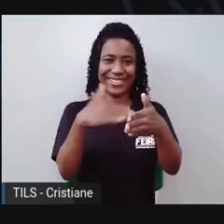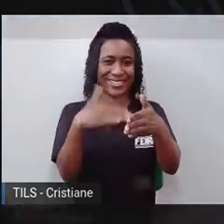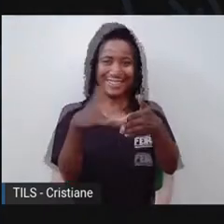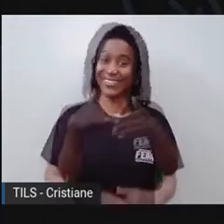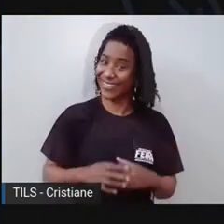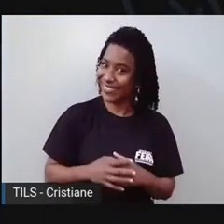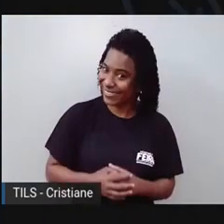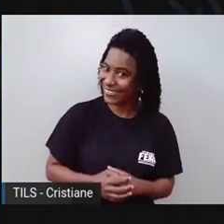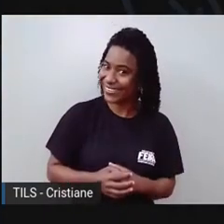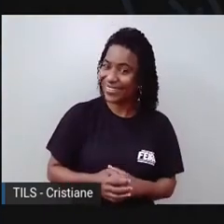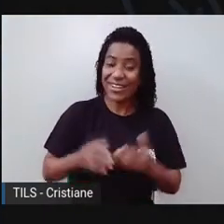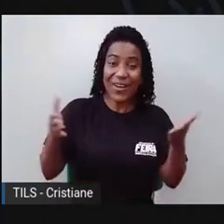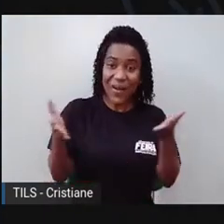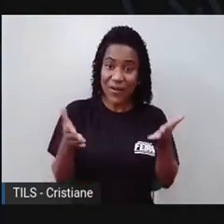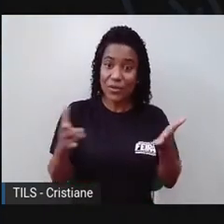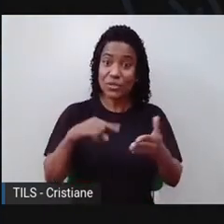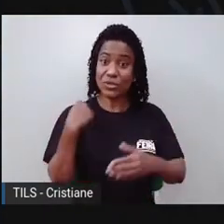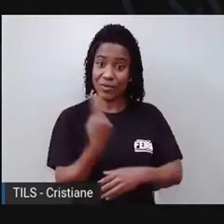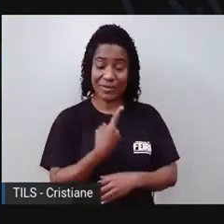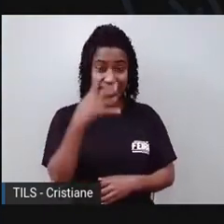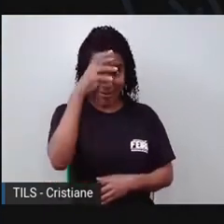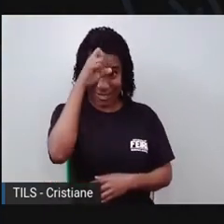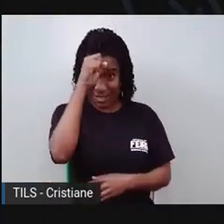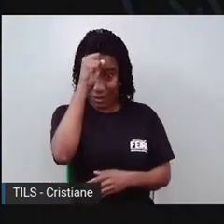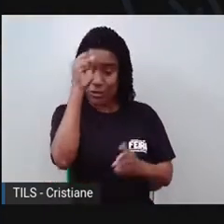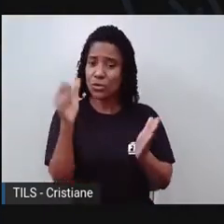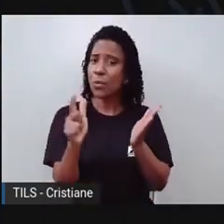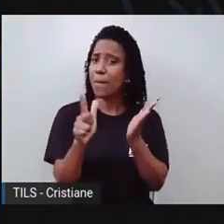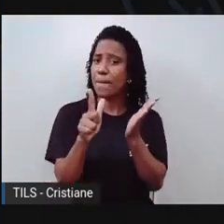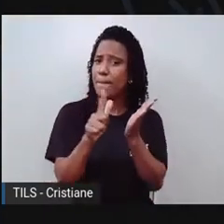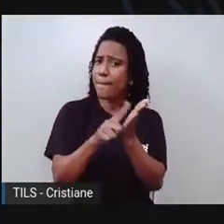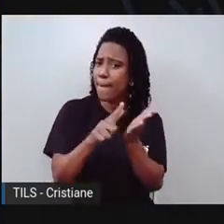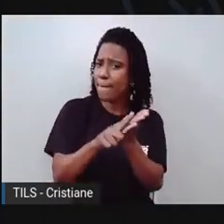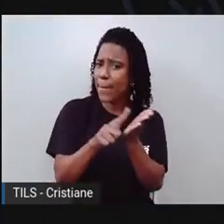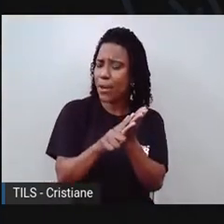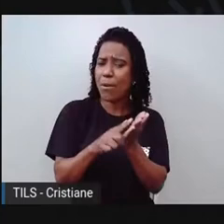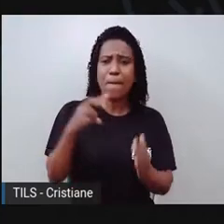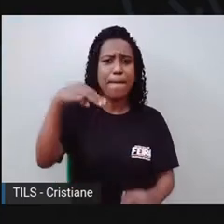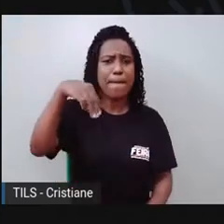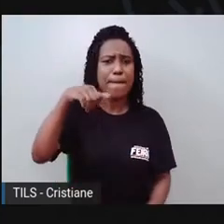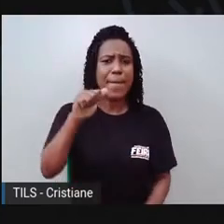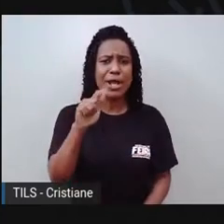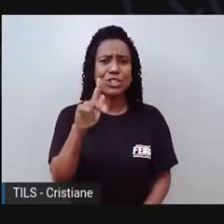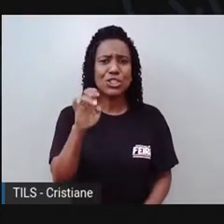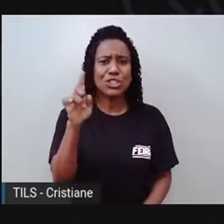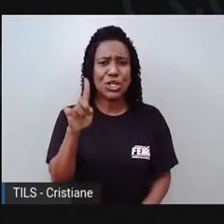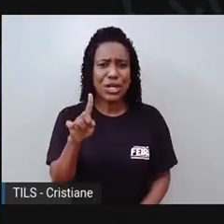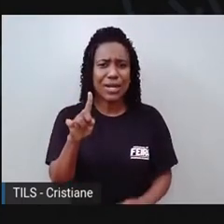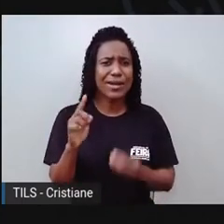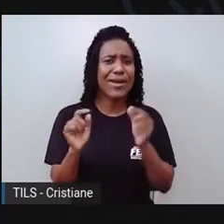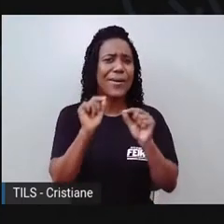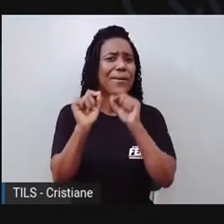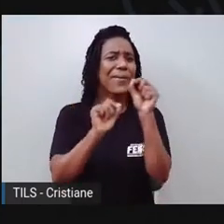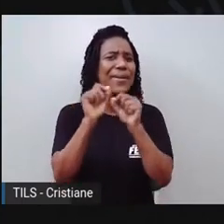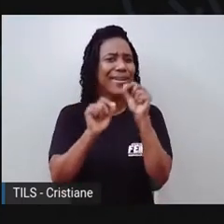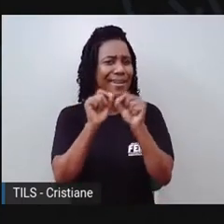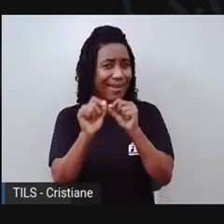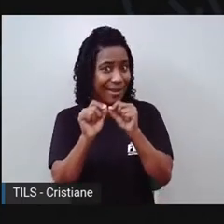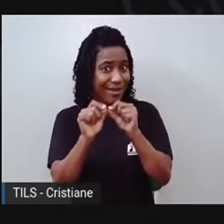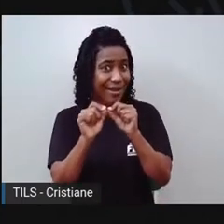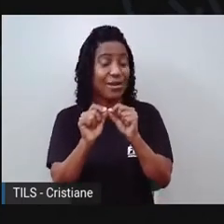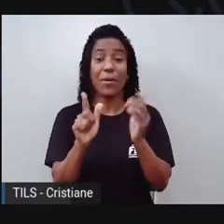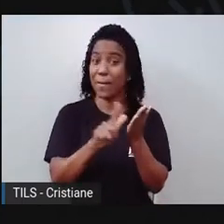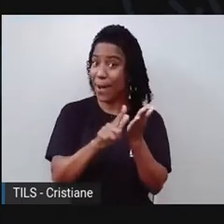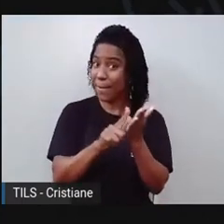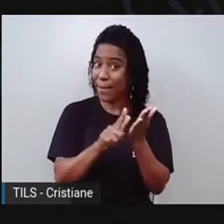de Educação. Vai falar sobre papel machê. Vocês sabem o que é papel machê? Papel machê é uma palavra